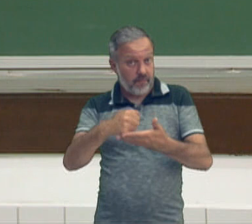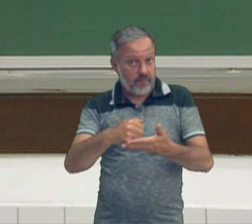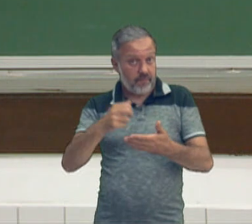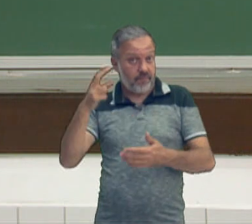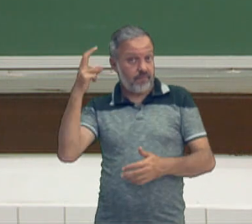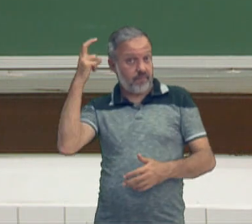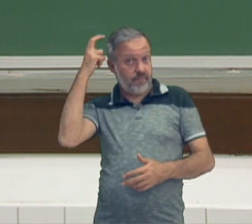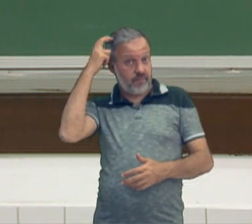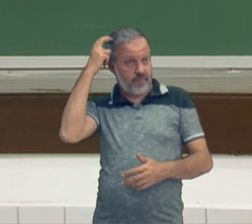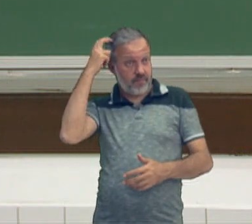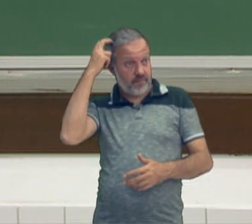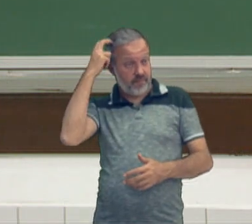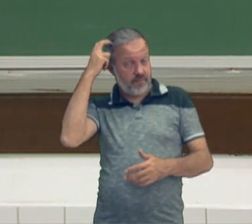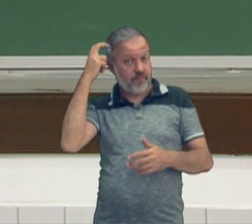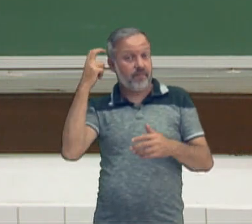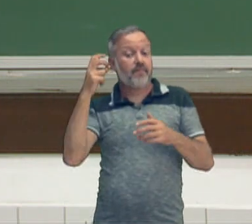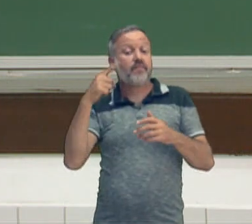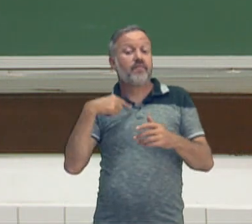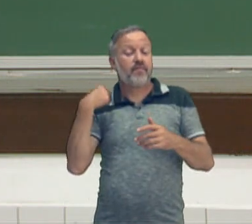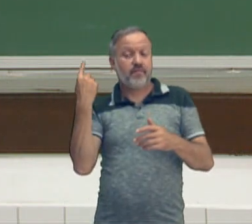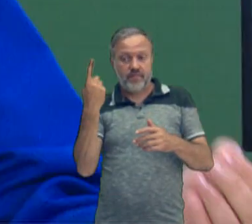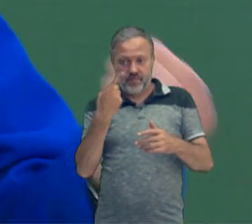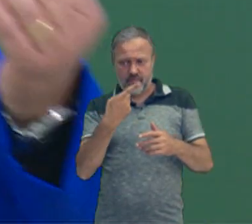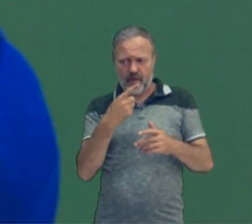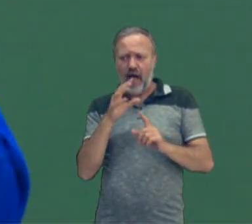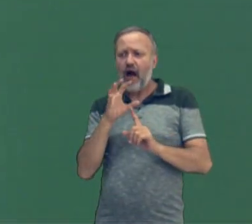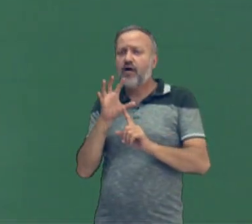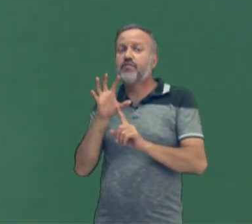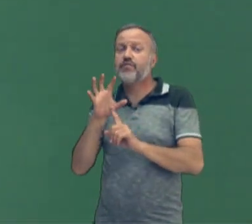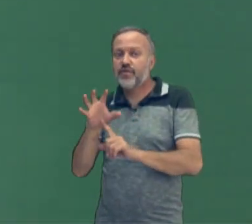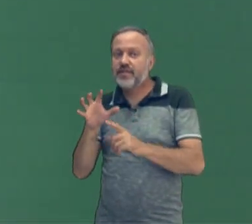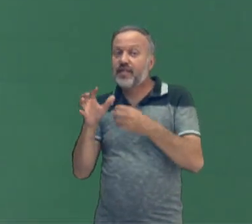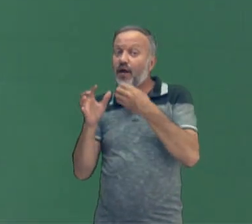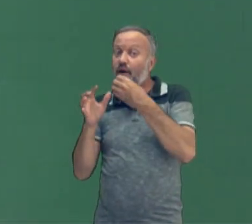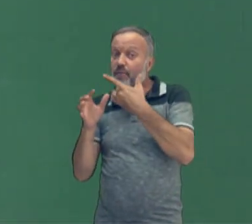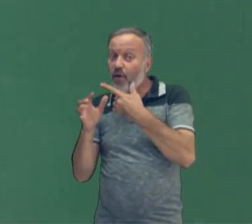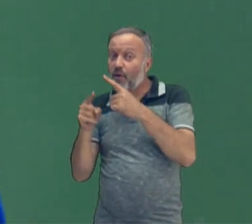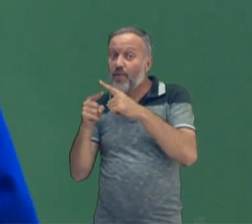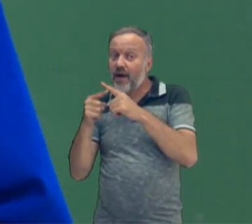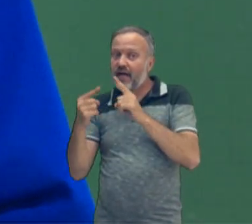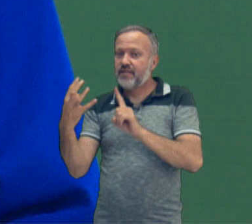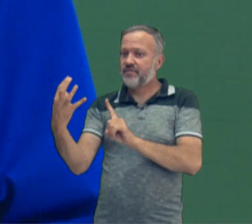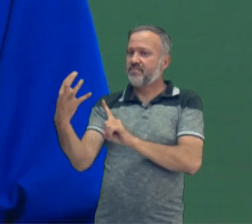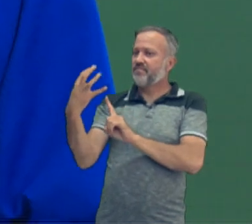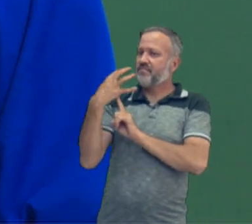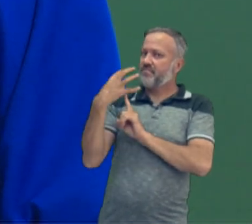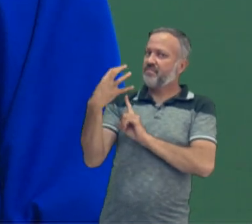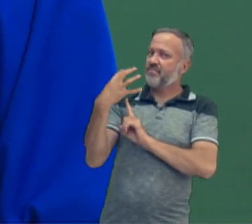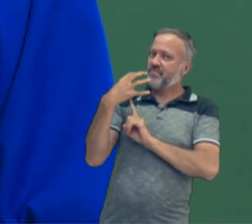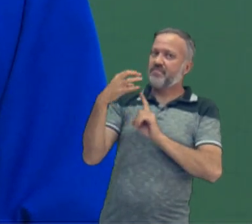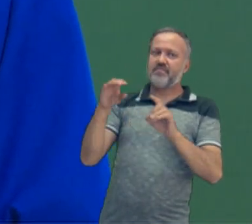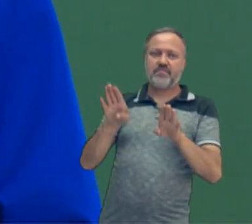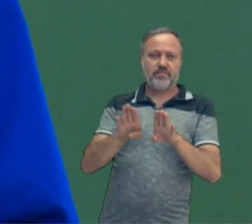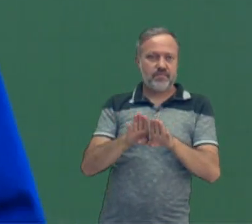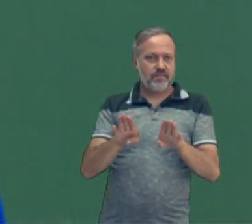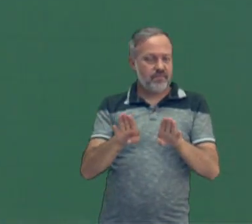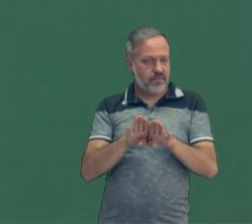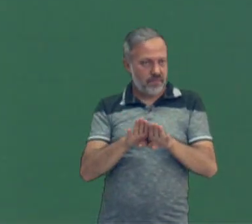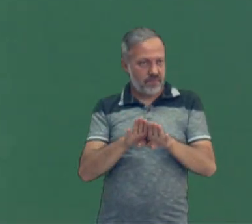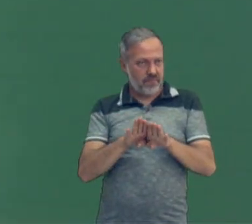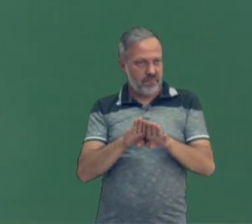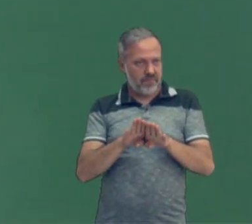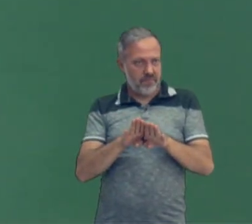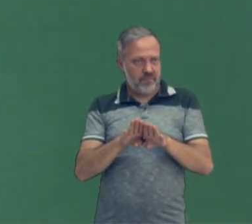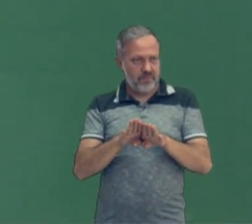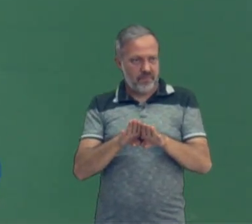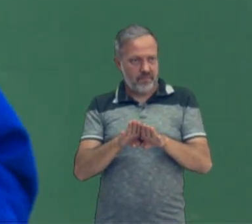nós estaremos tanto influenciando como sendo influenciado. E isso é uma coisa bem interessante da